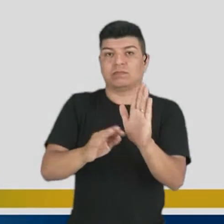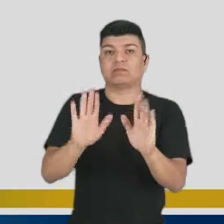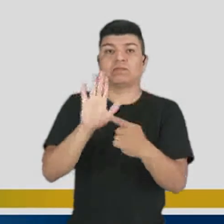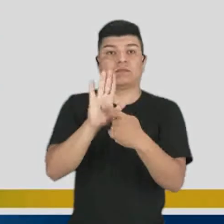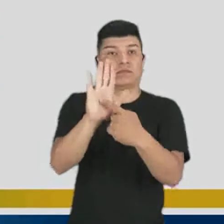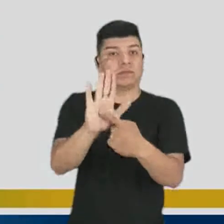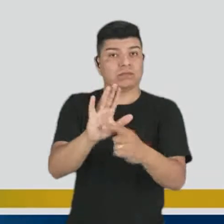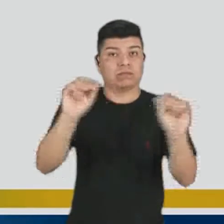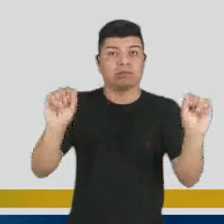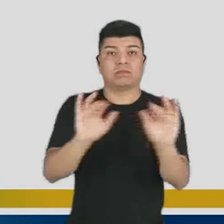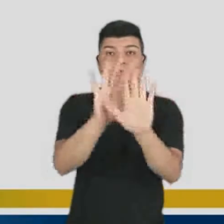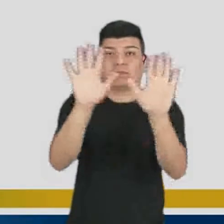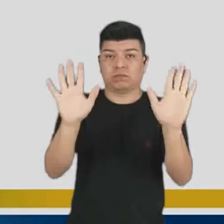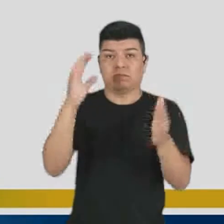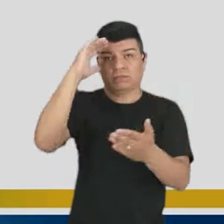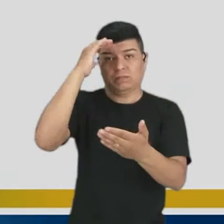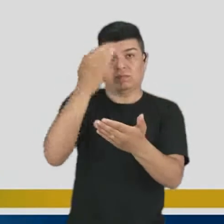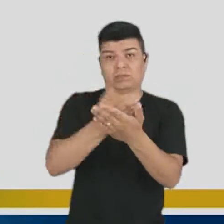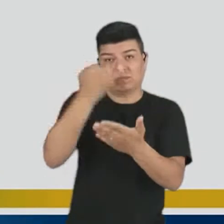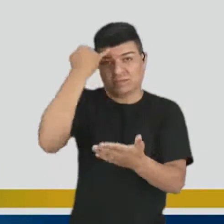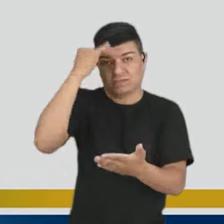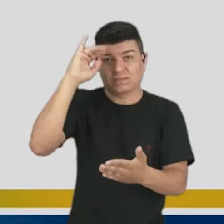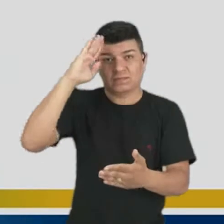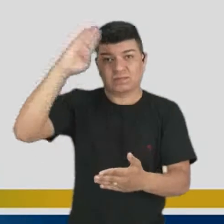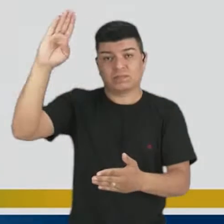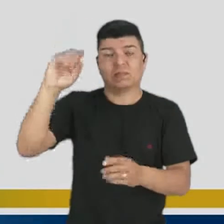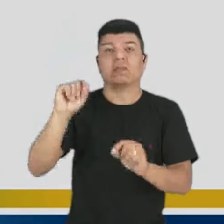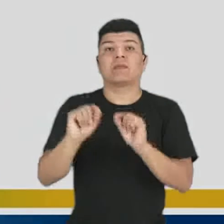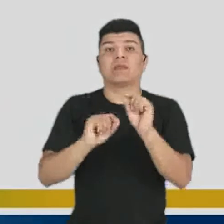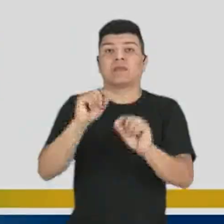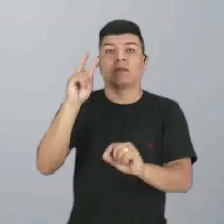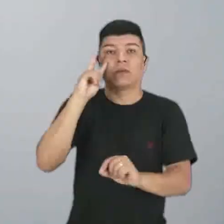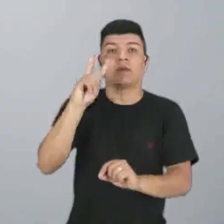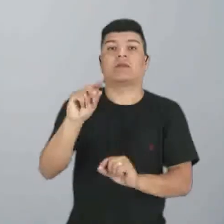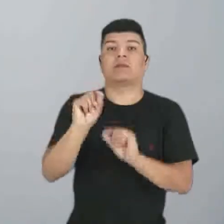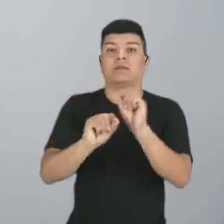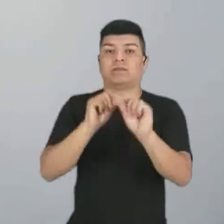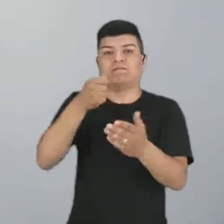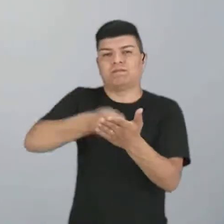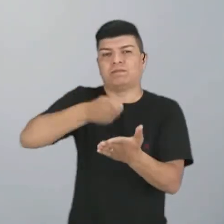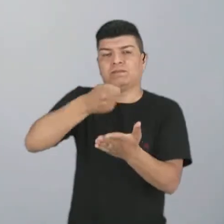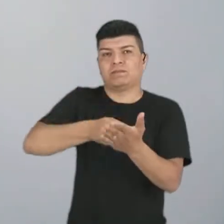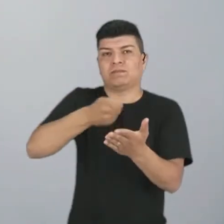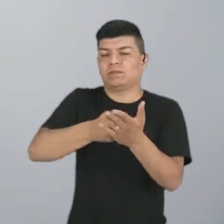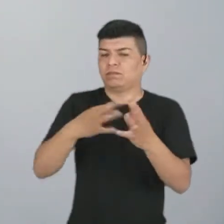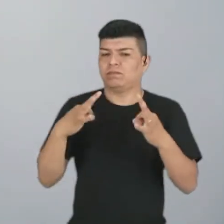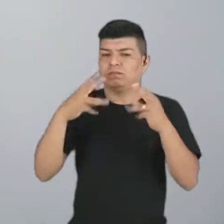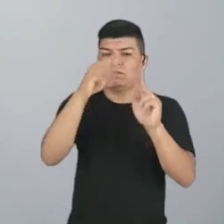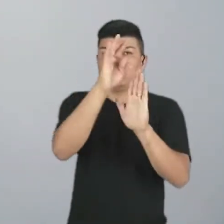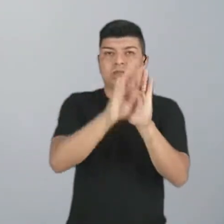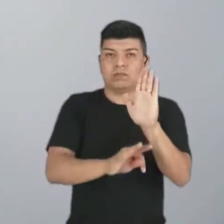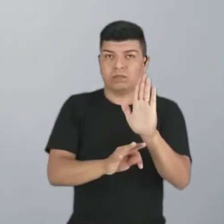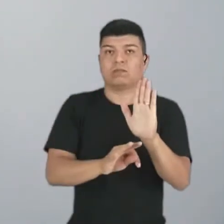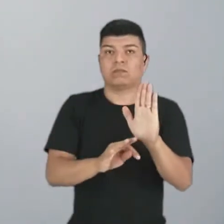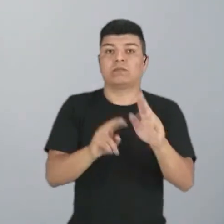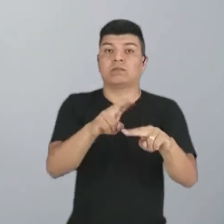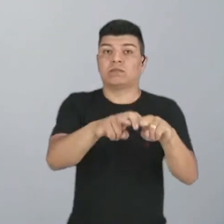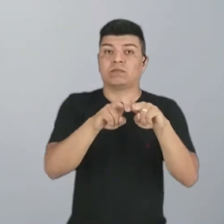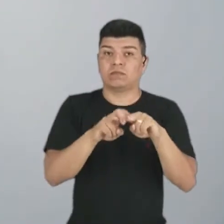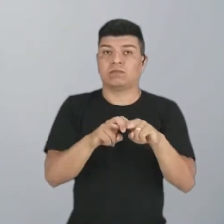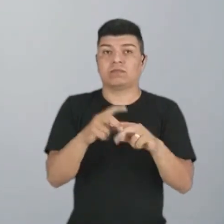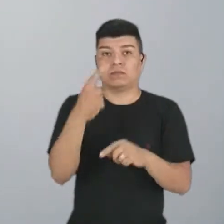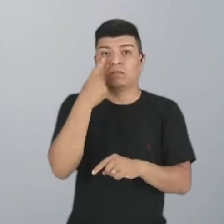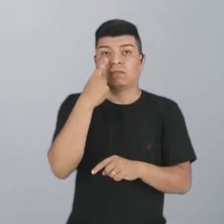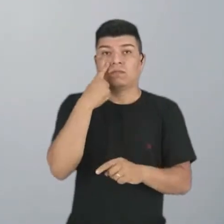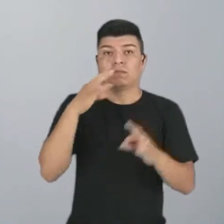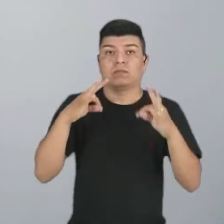muito clara a sua tese, ou seja, a sua ideia central, o seu ponto de vista que será defendido durante todo o texto. Portanto, preste atenção